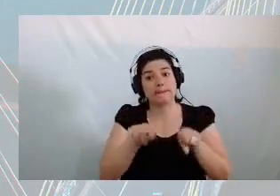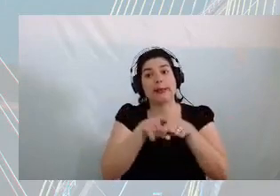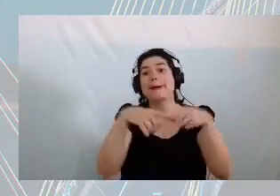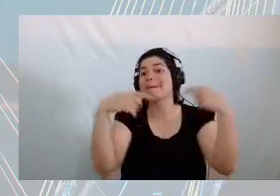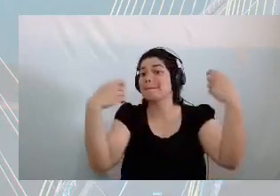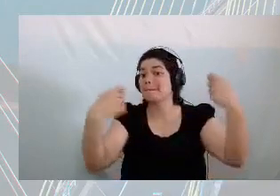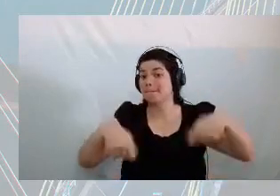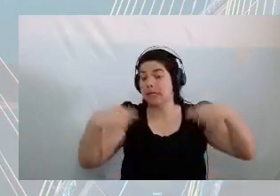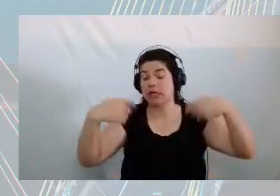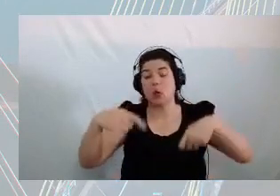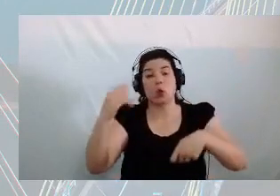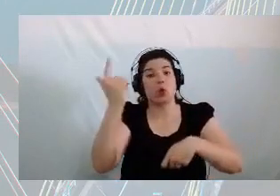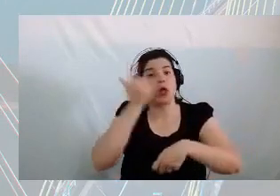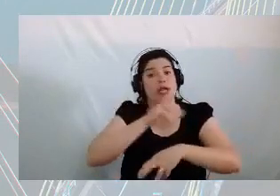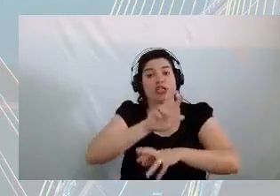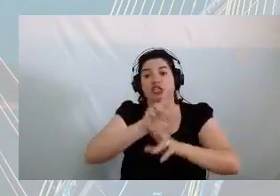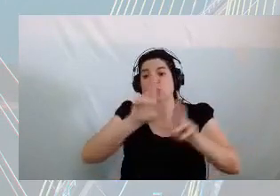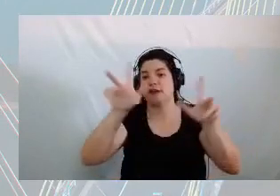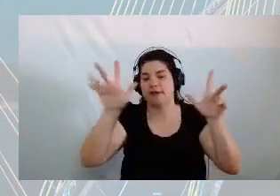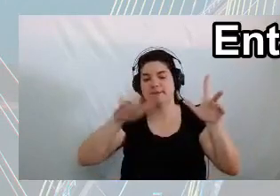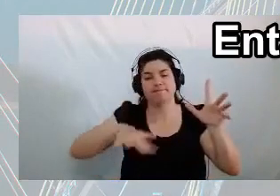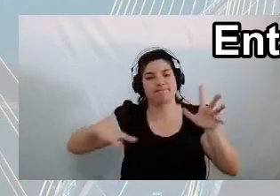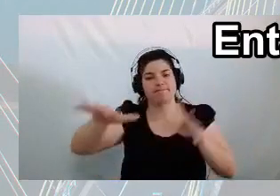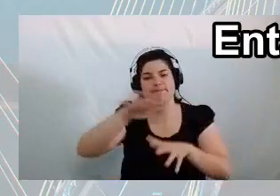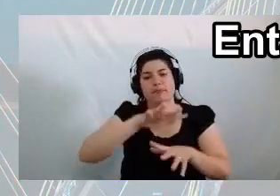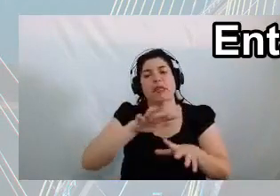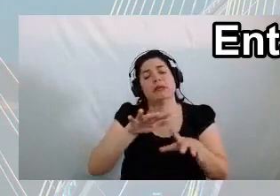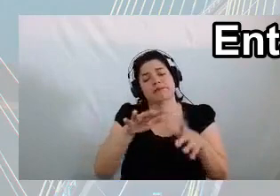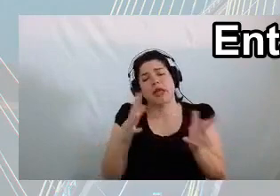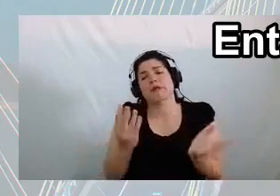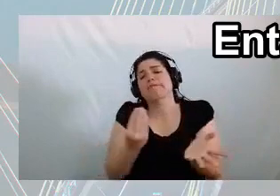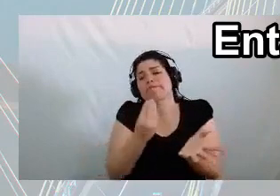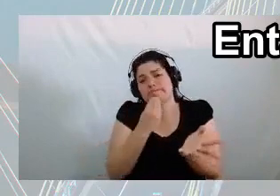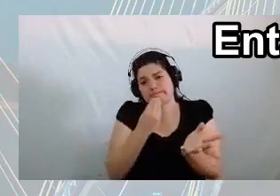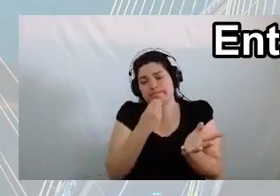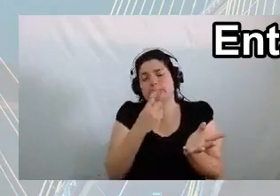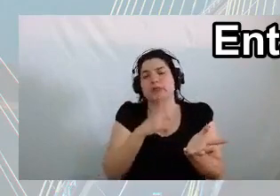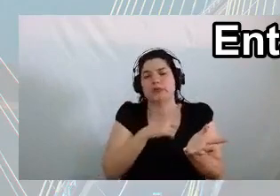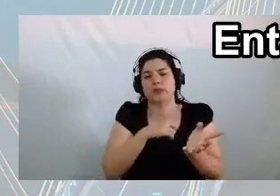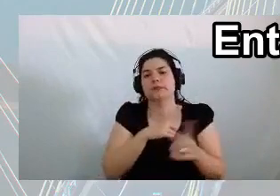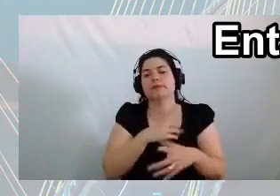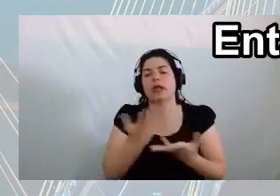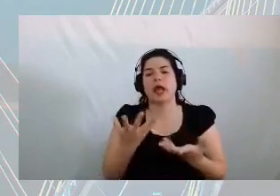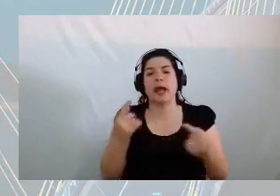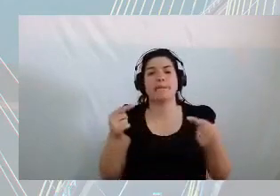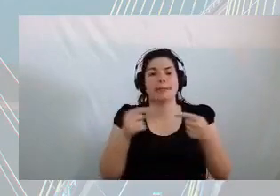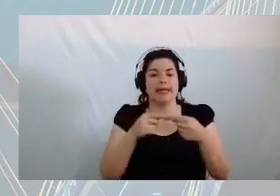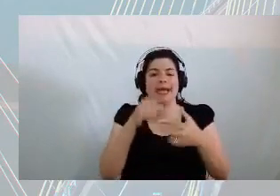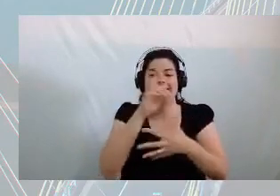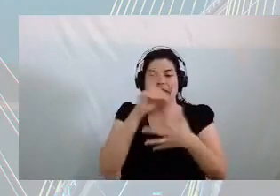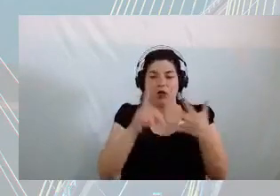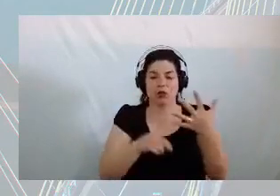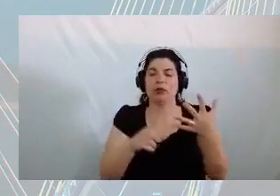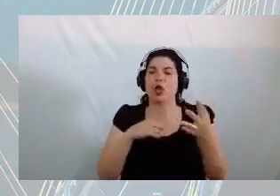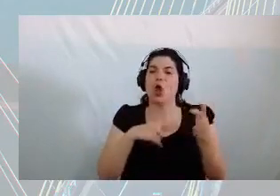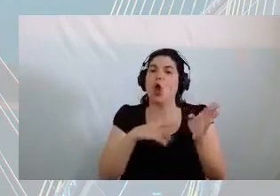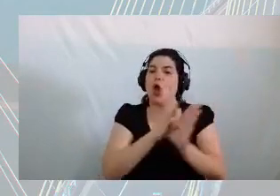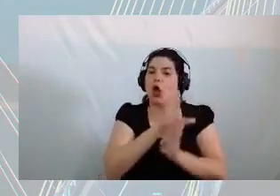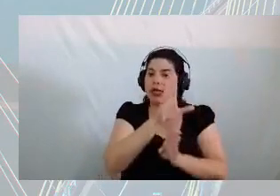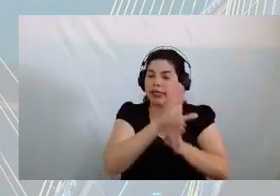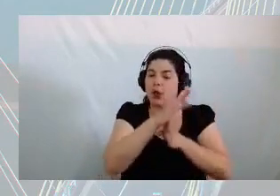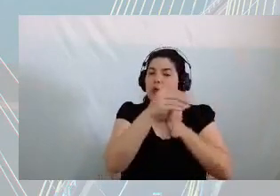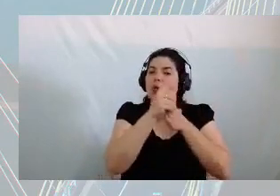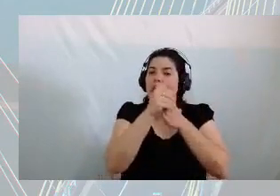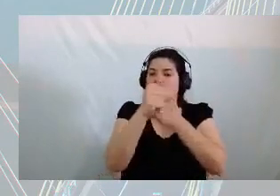mercado. E a gente tem alguns motivos óbvios, né? Então, a gente, com base em dados, sendo orientado por dados, a gente consegue